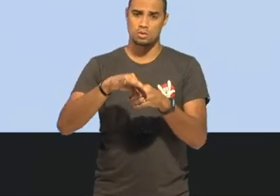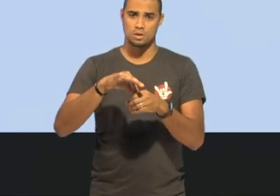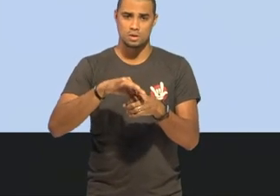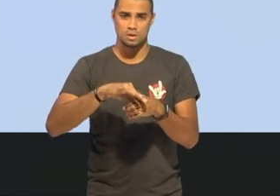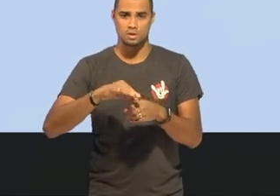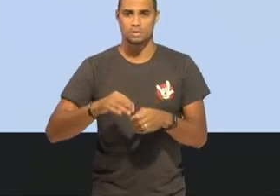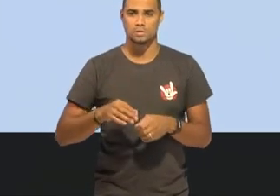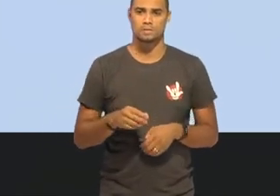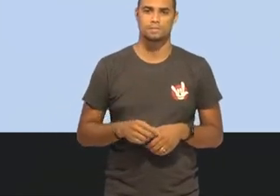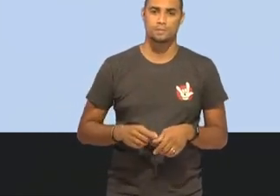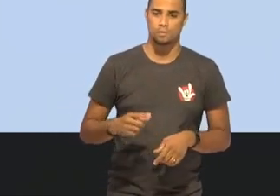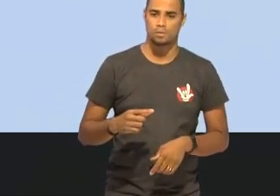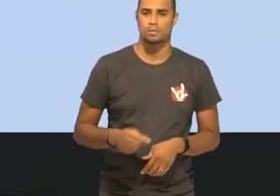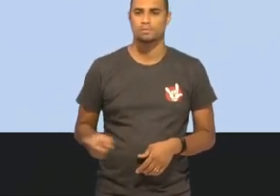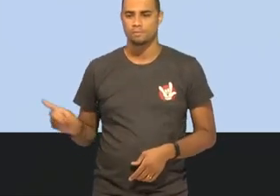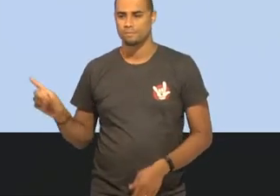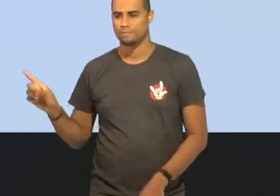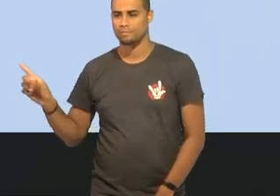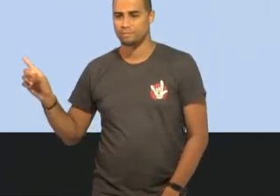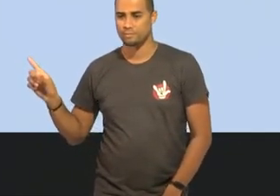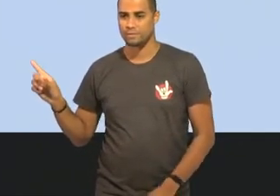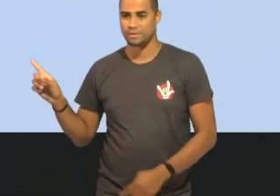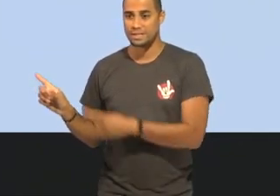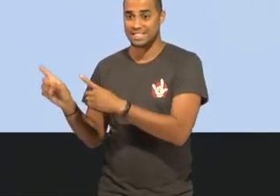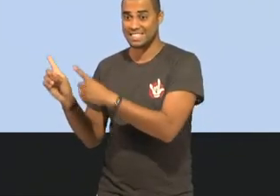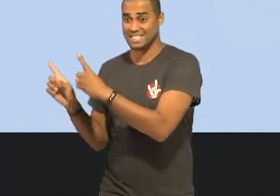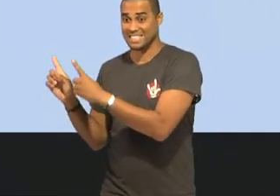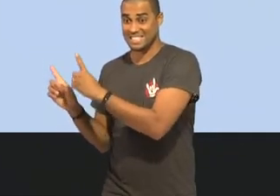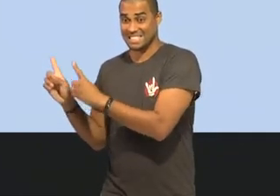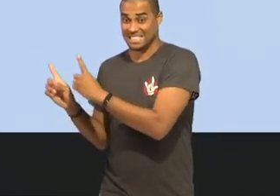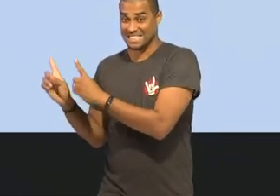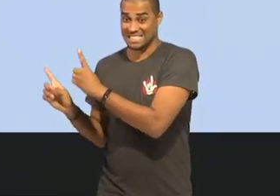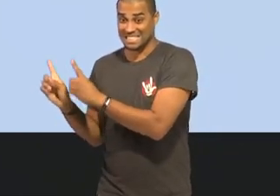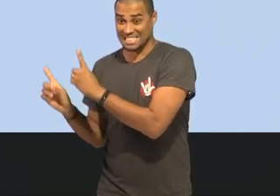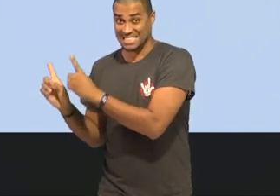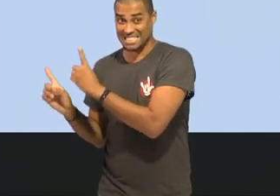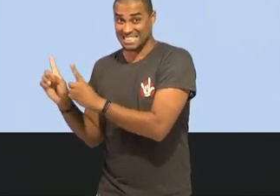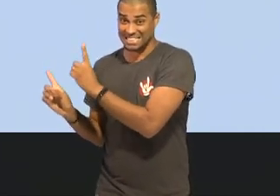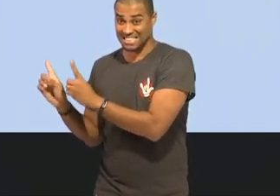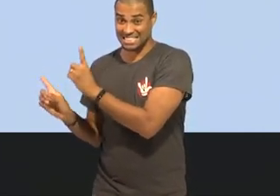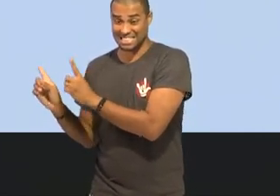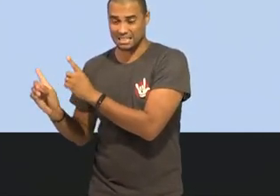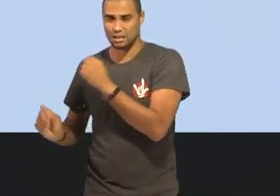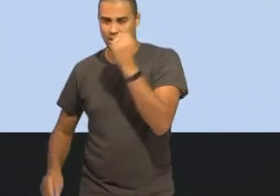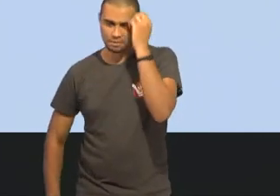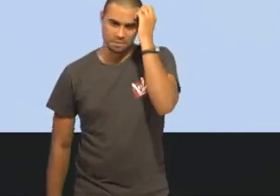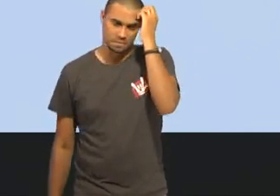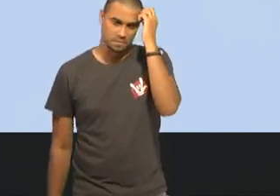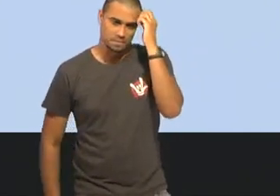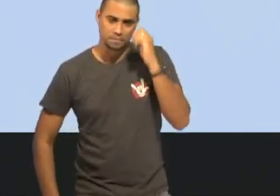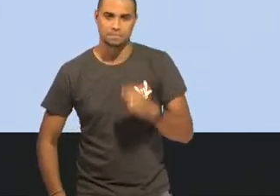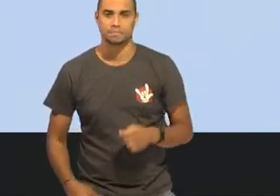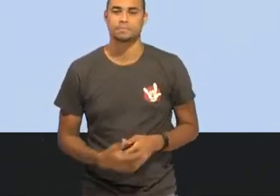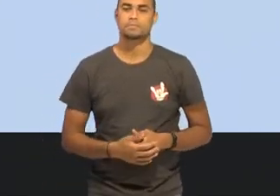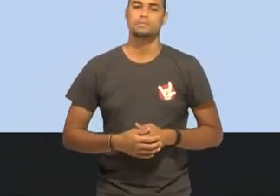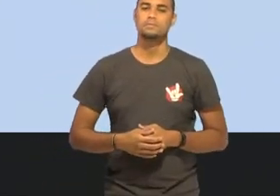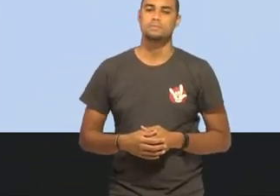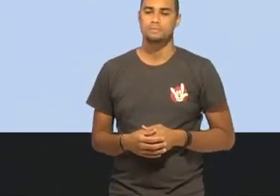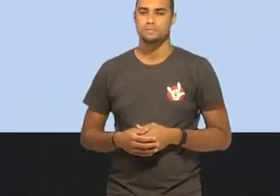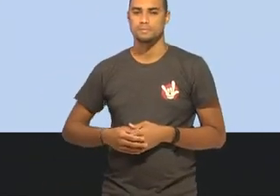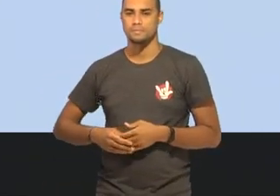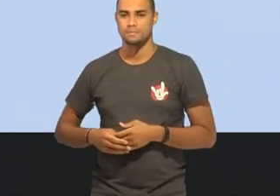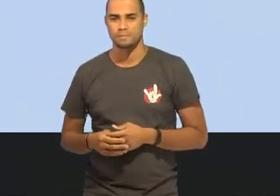Beleza. Manda a câmera para lá agora. Vamos ver, gente. Tá rolando aí, ó.